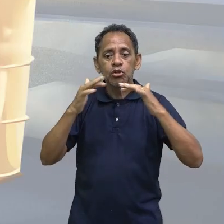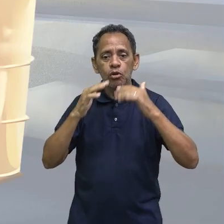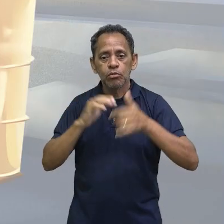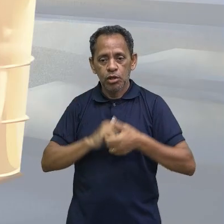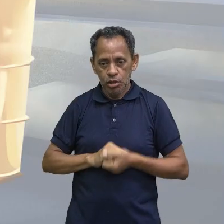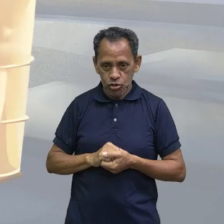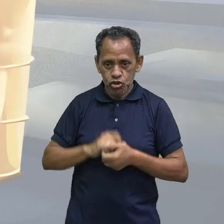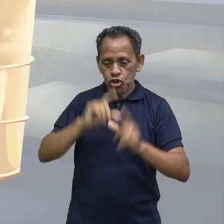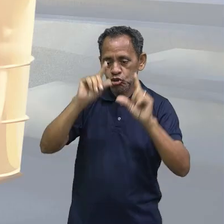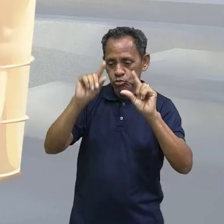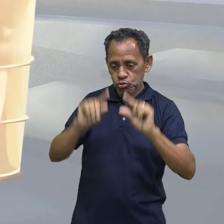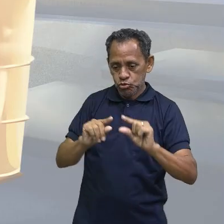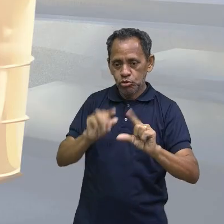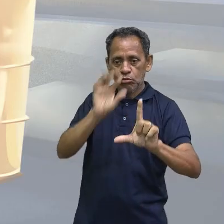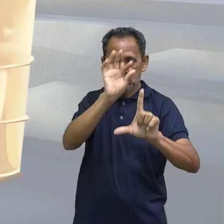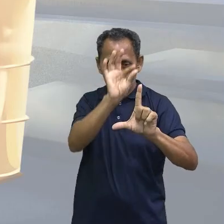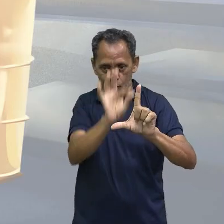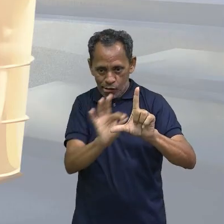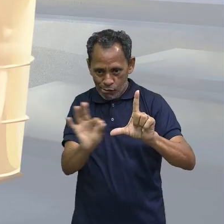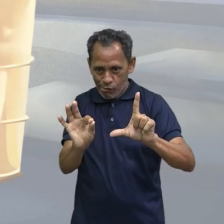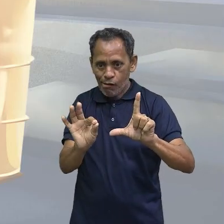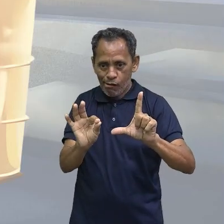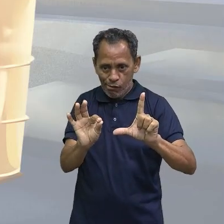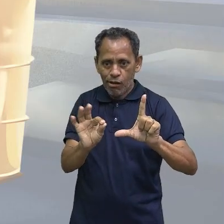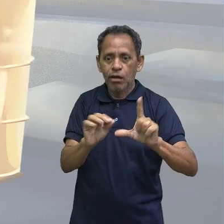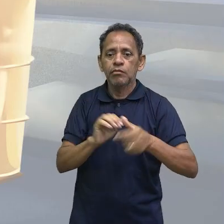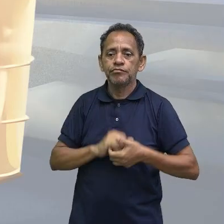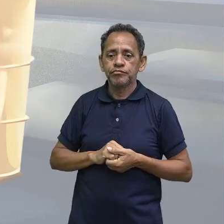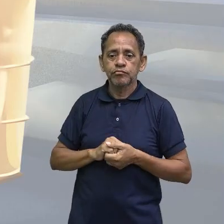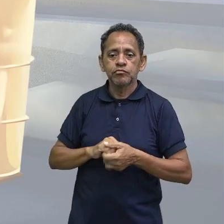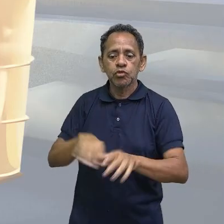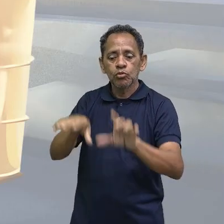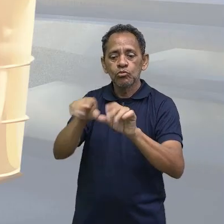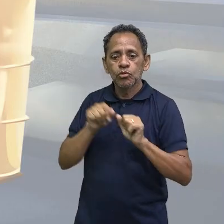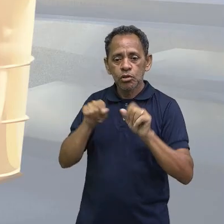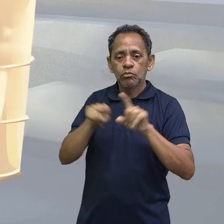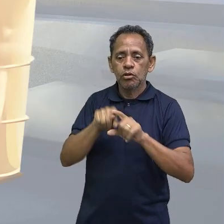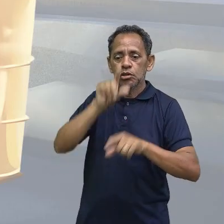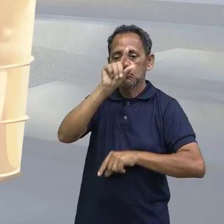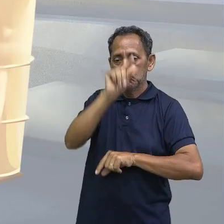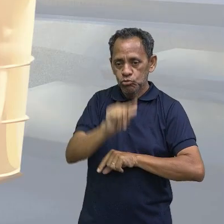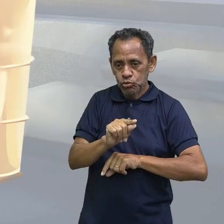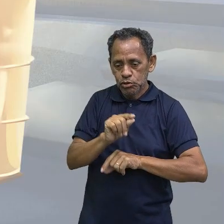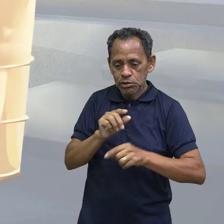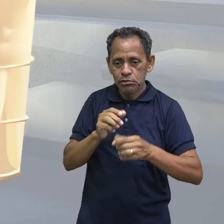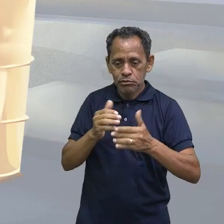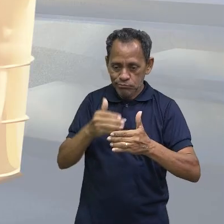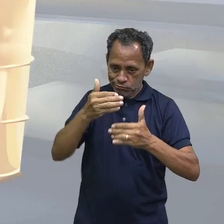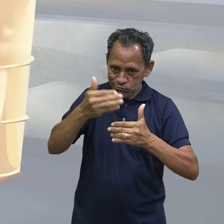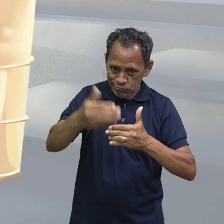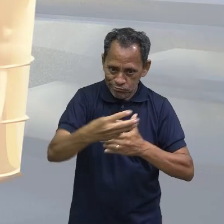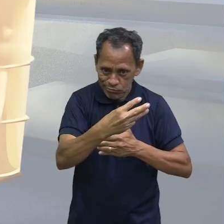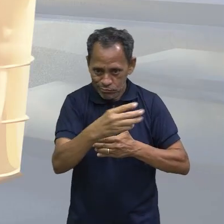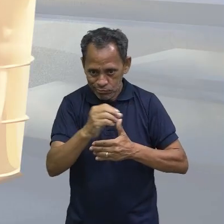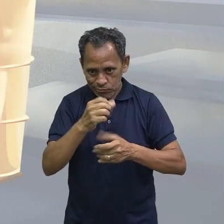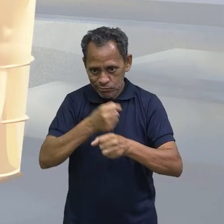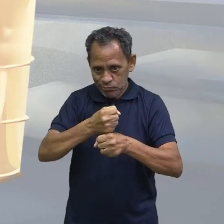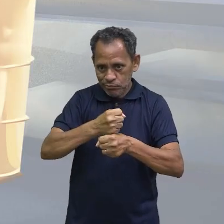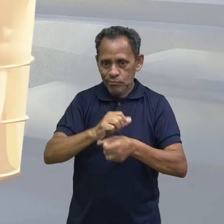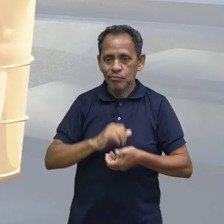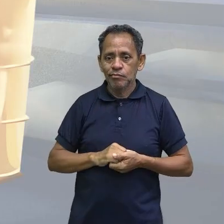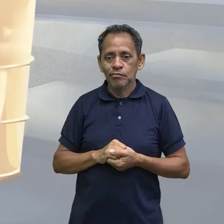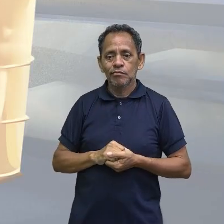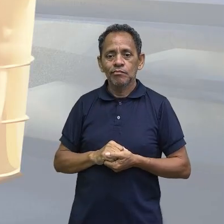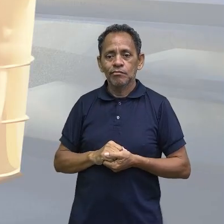né, contaminado nos objetos e está decaindo, né, a cada 30 anos. Só que graças a todo